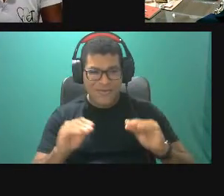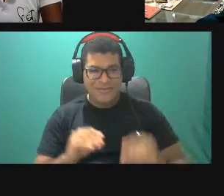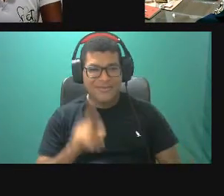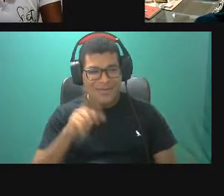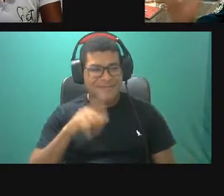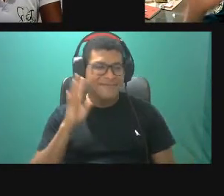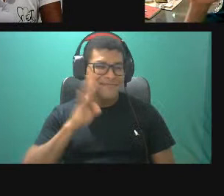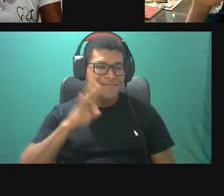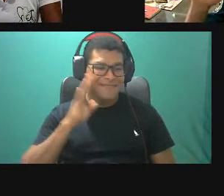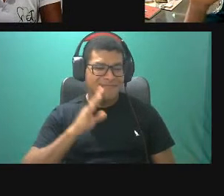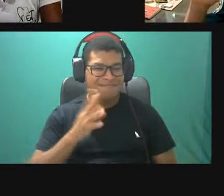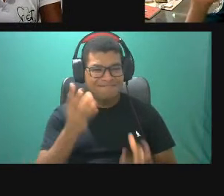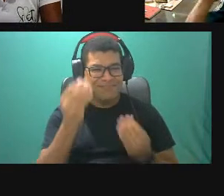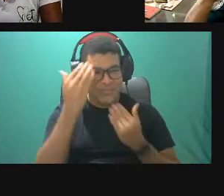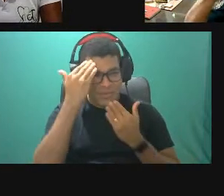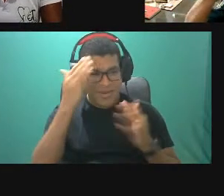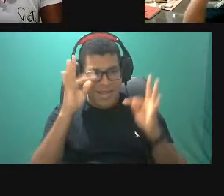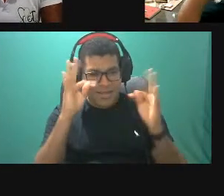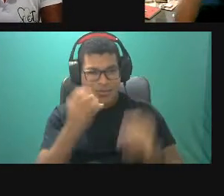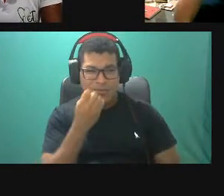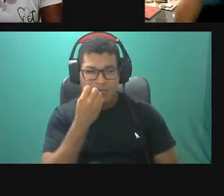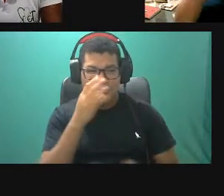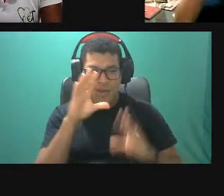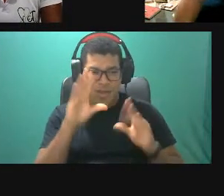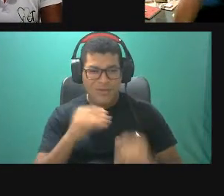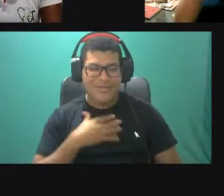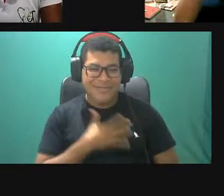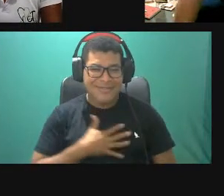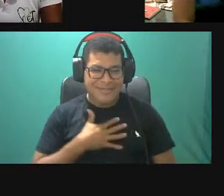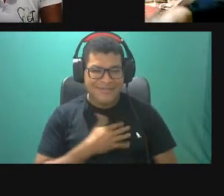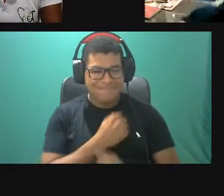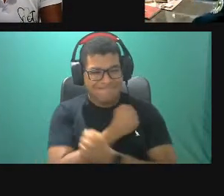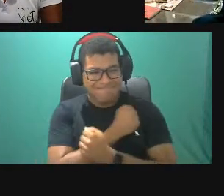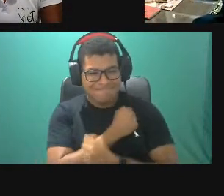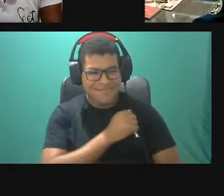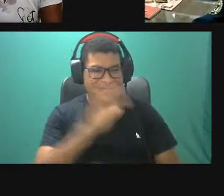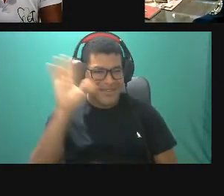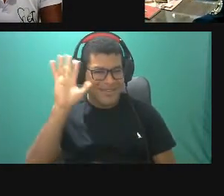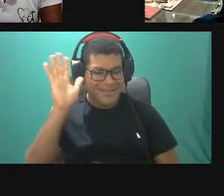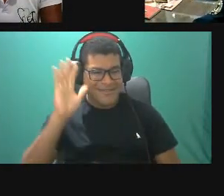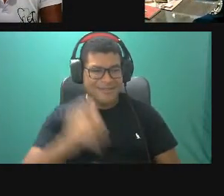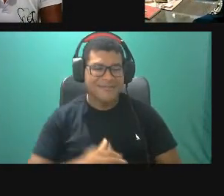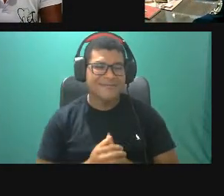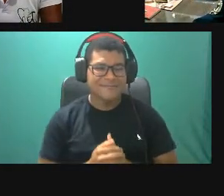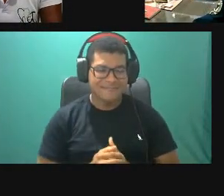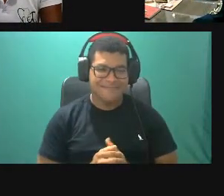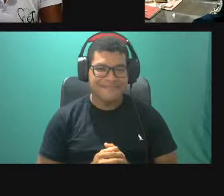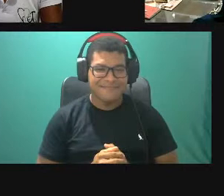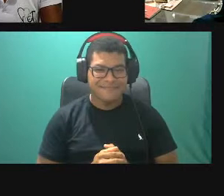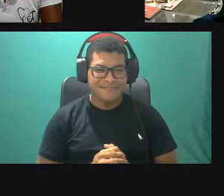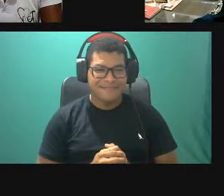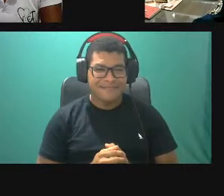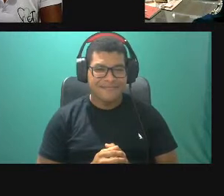legal. Muito obrigado a todos. Boa noite. Foi um prazer. Grande abraço. Tchau, tchau. Boa noite. Boa noite. Valeu.